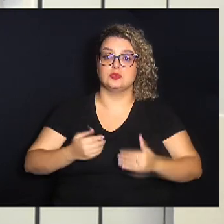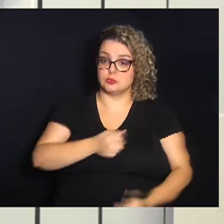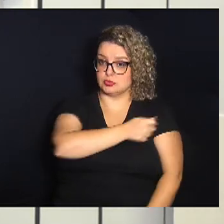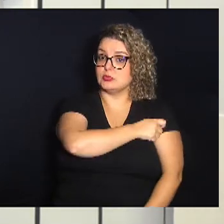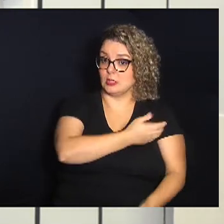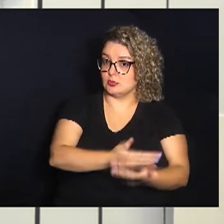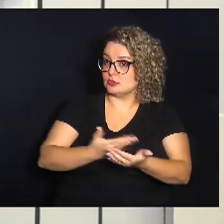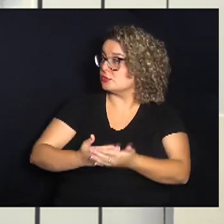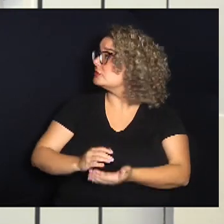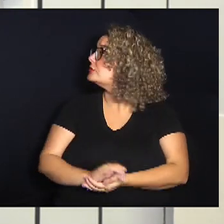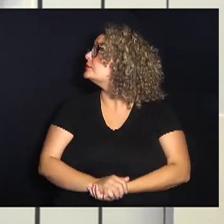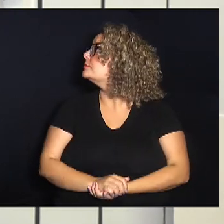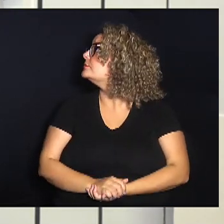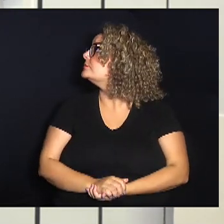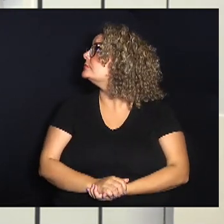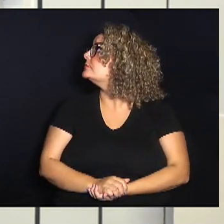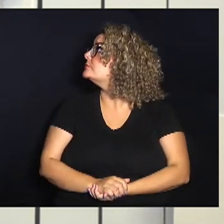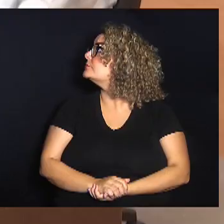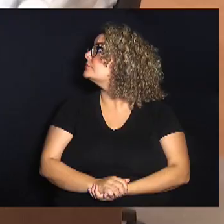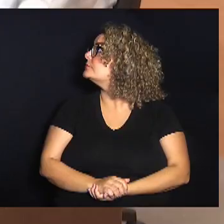estudantes.